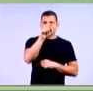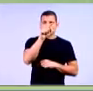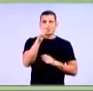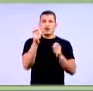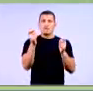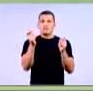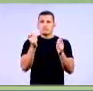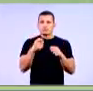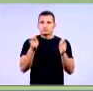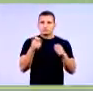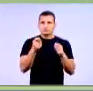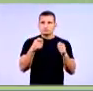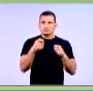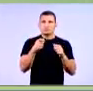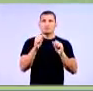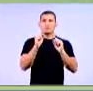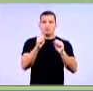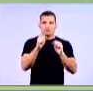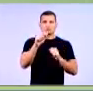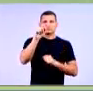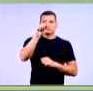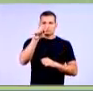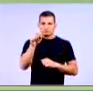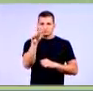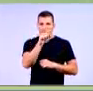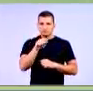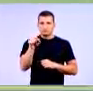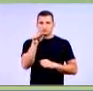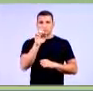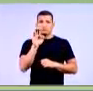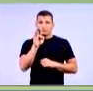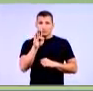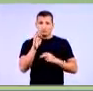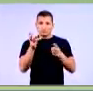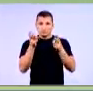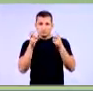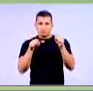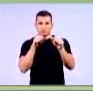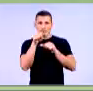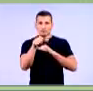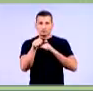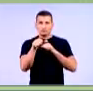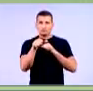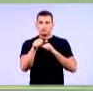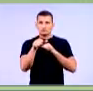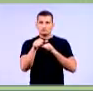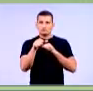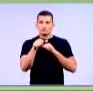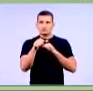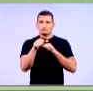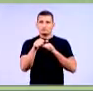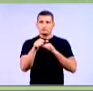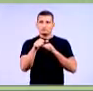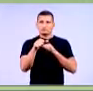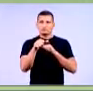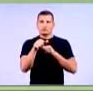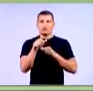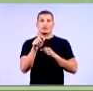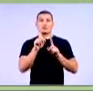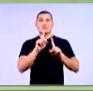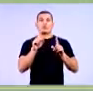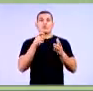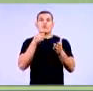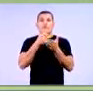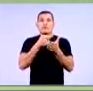possivelmente eu posso realizar também o caso de uso B. Percebam que mudou, né, a leitura do diagrama. Então já não é mais